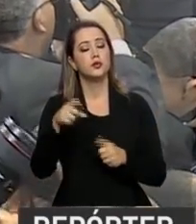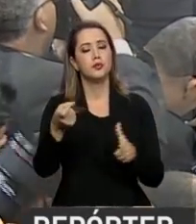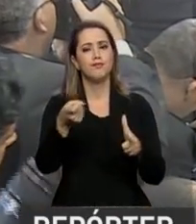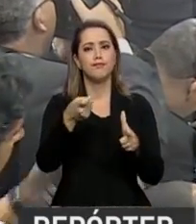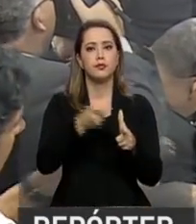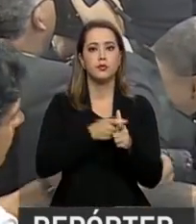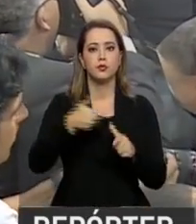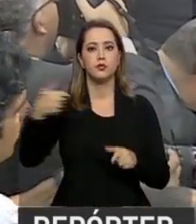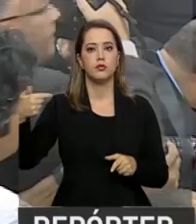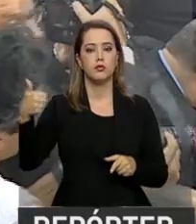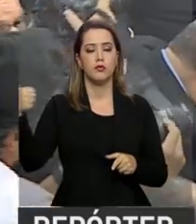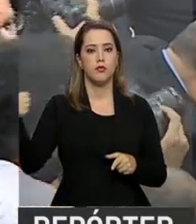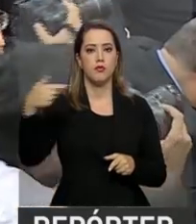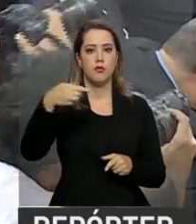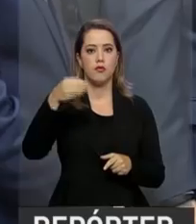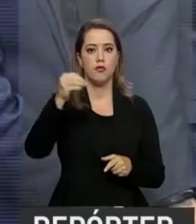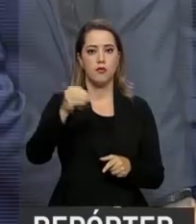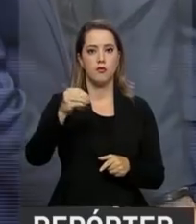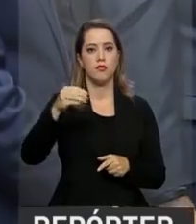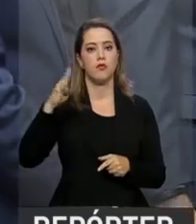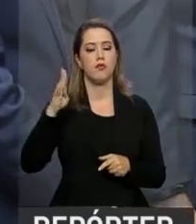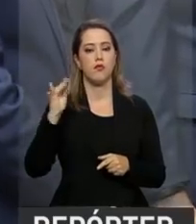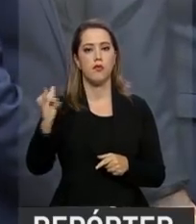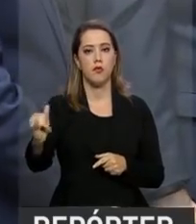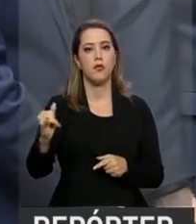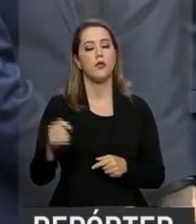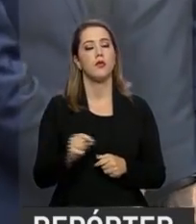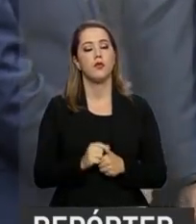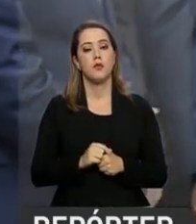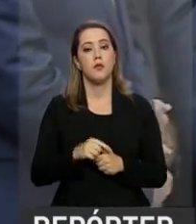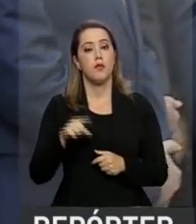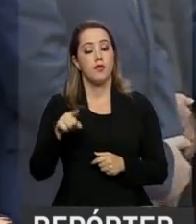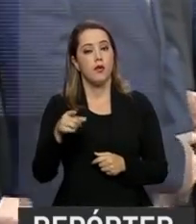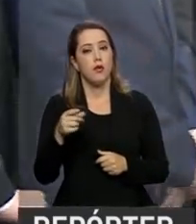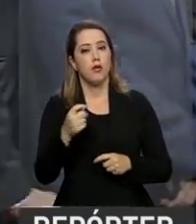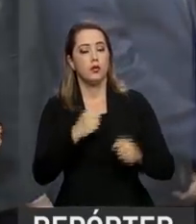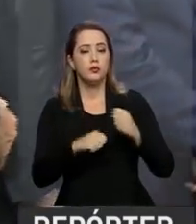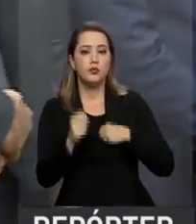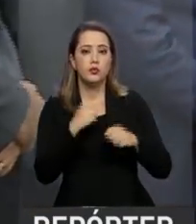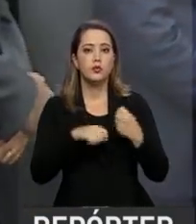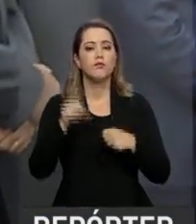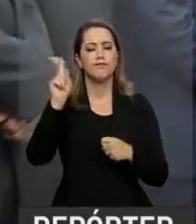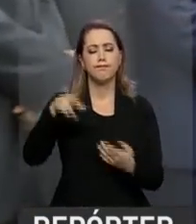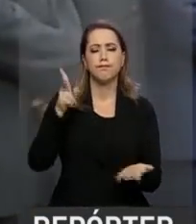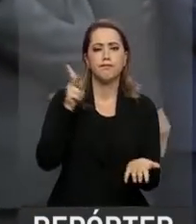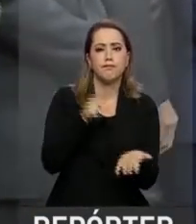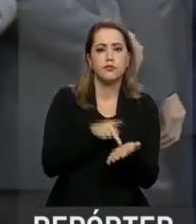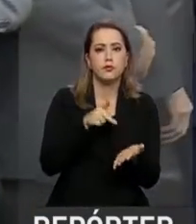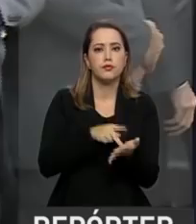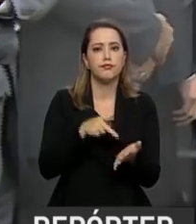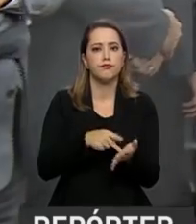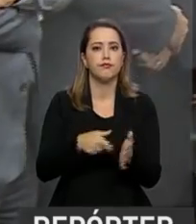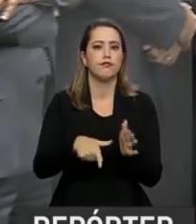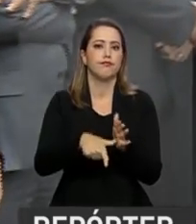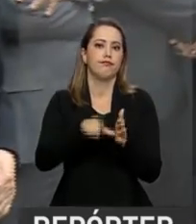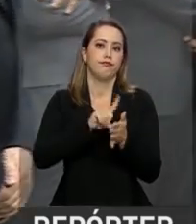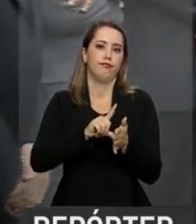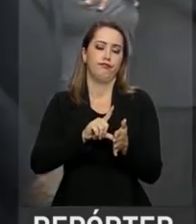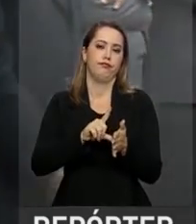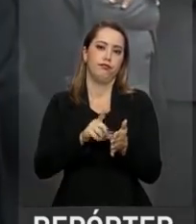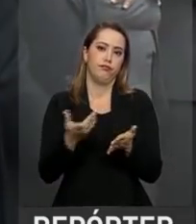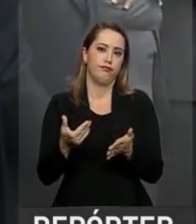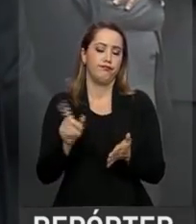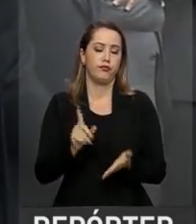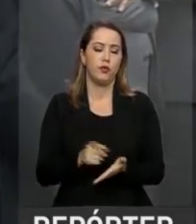de 170,5 bilhões de reais. Segundo a equipe econômica, é uma meta mais realista do que a anterior, que também